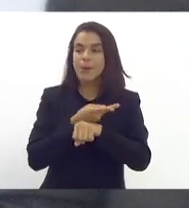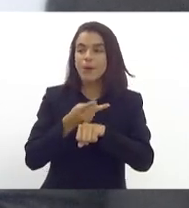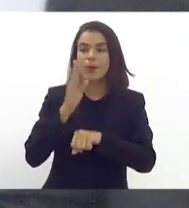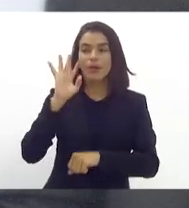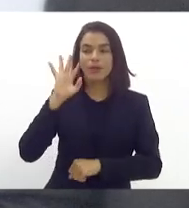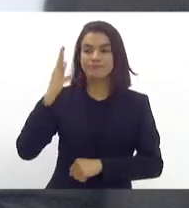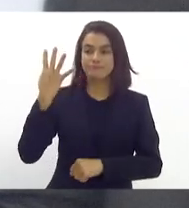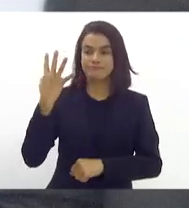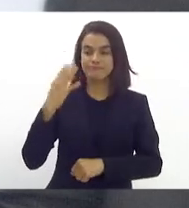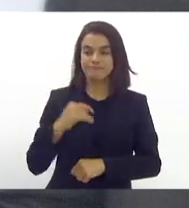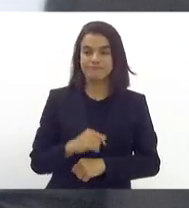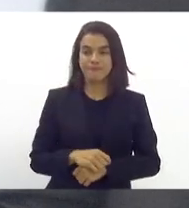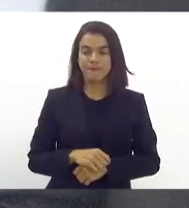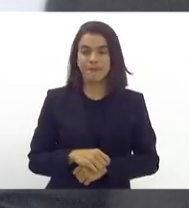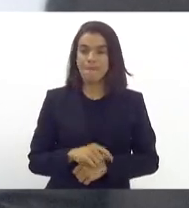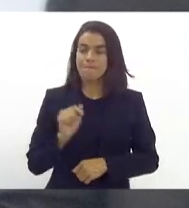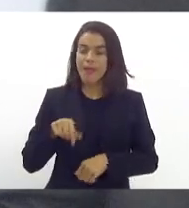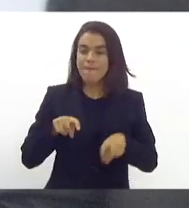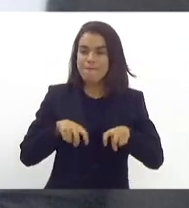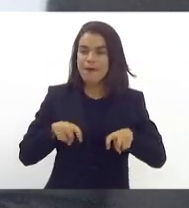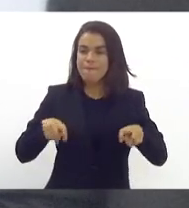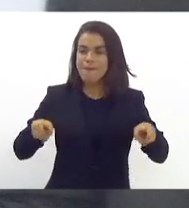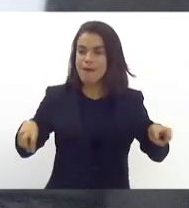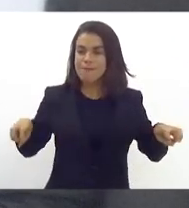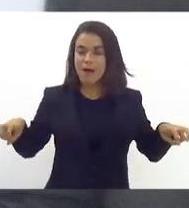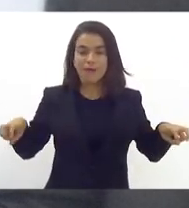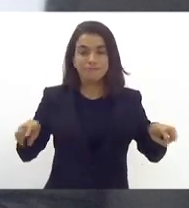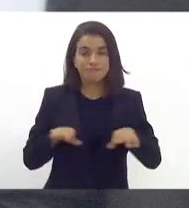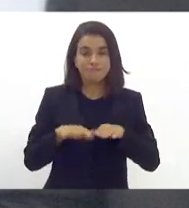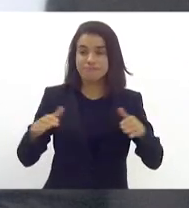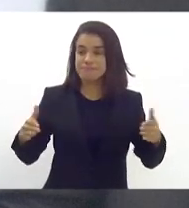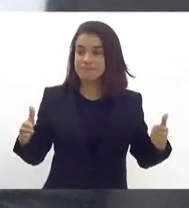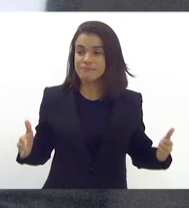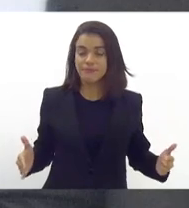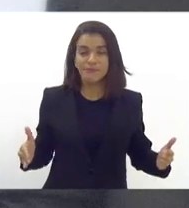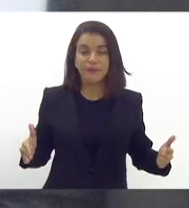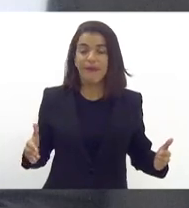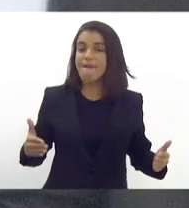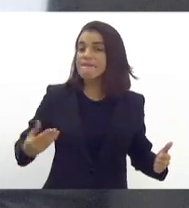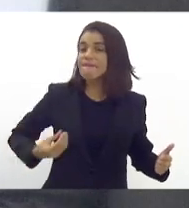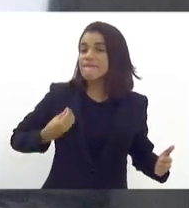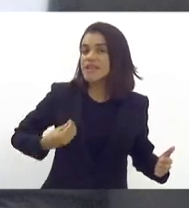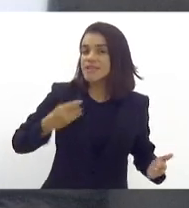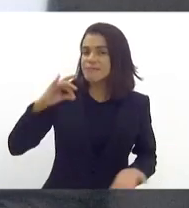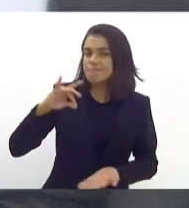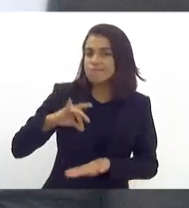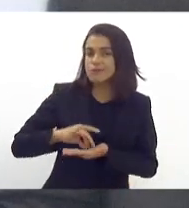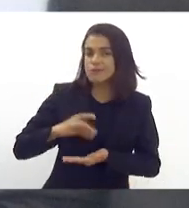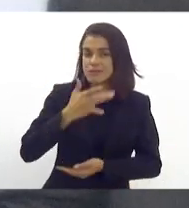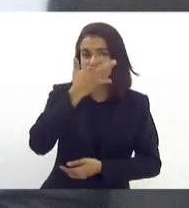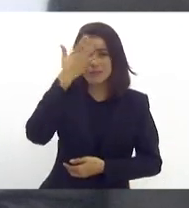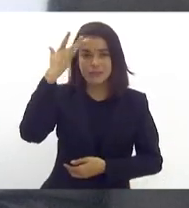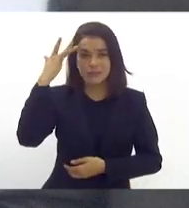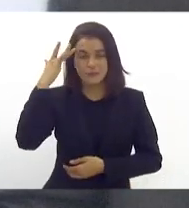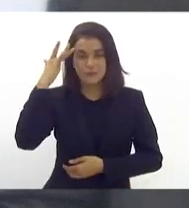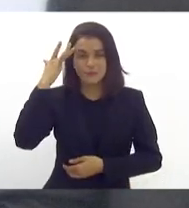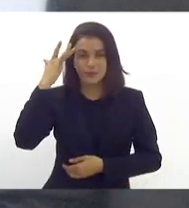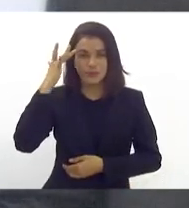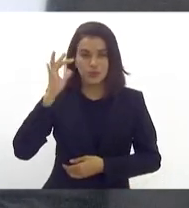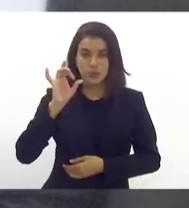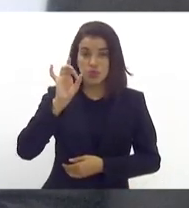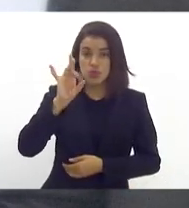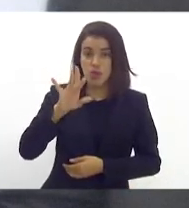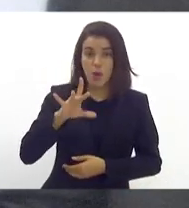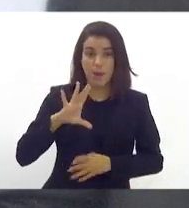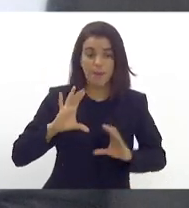esta mesa as realidades que que as pessoas têm vivido e t nos trazido não somente ao gabinete mas